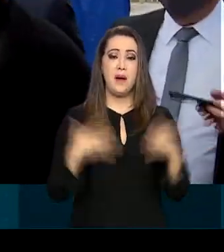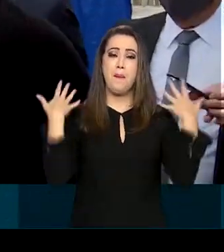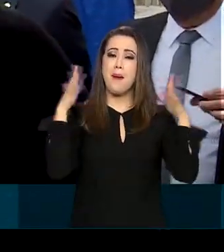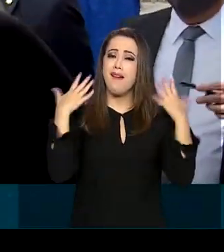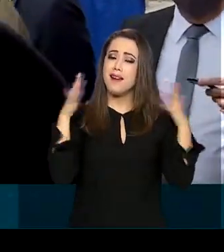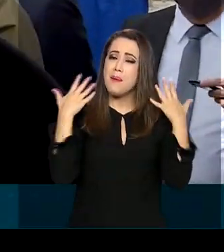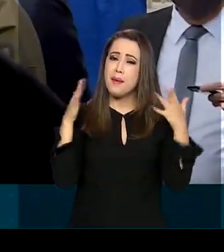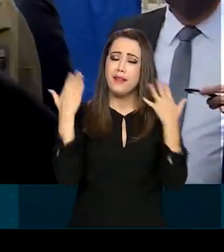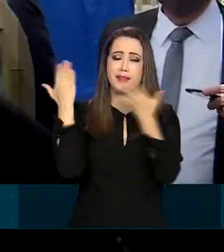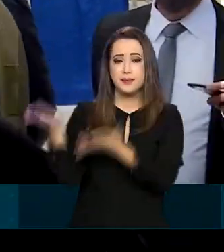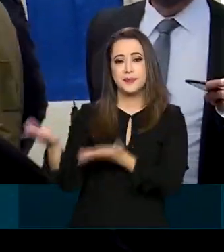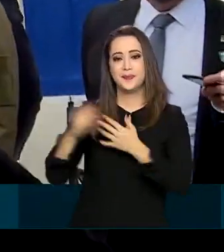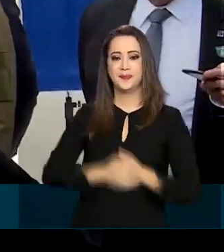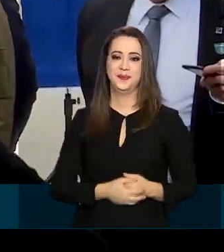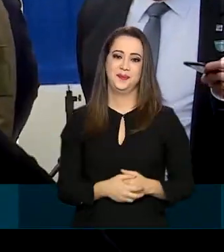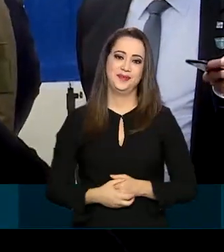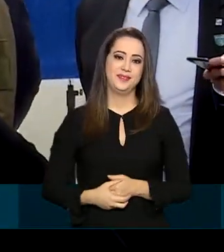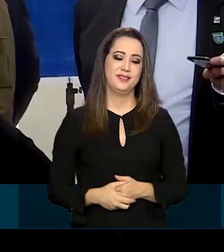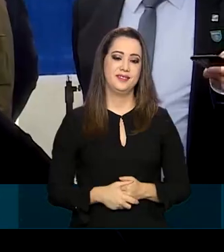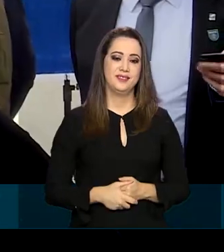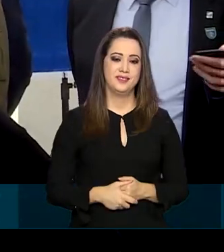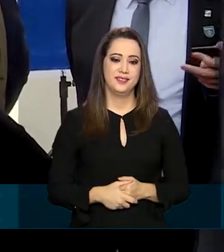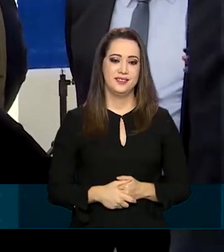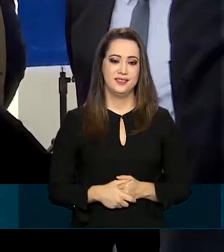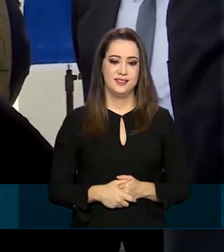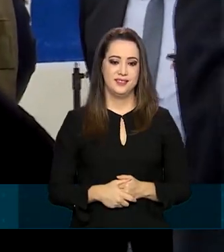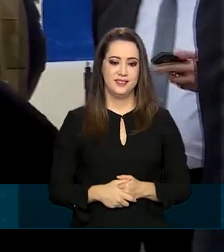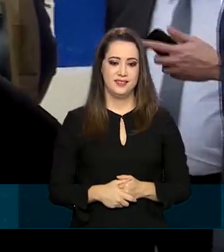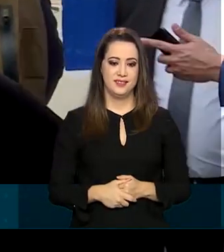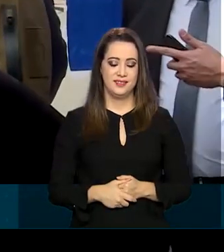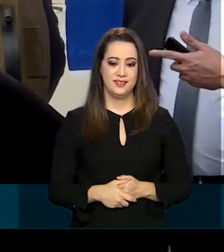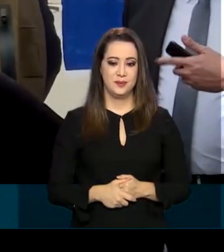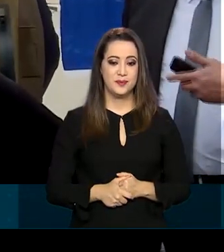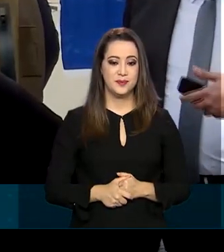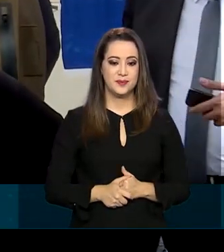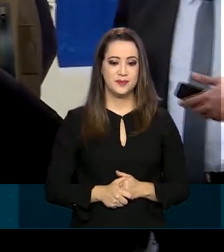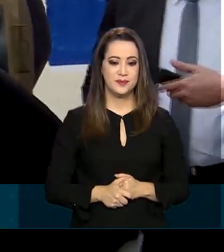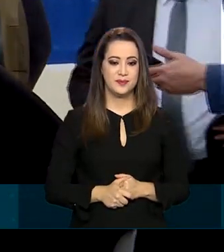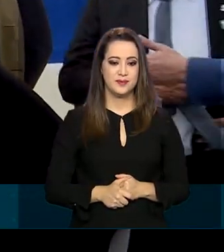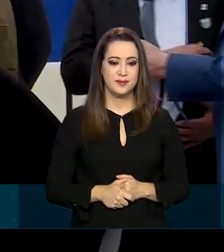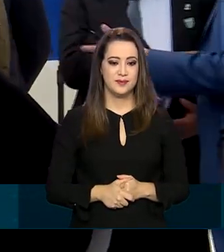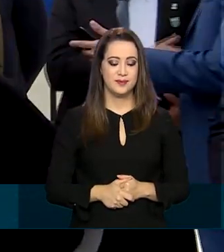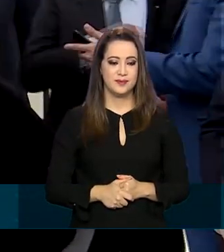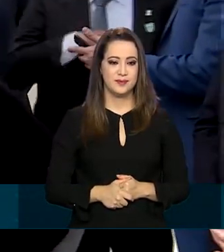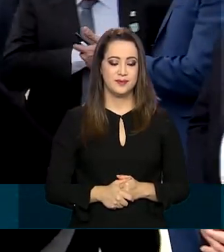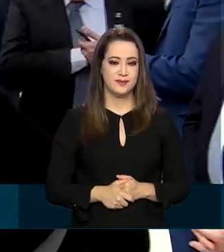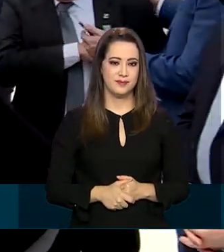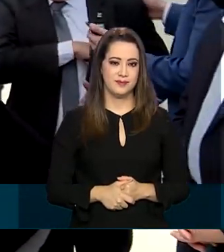Vou dar no castelo.